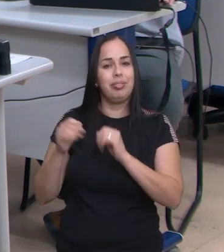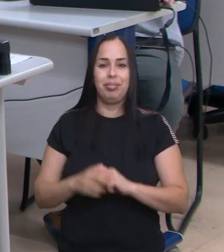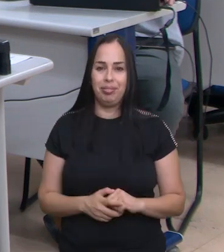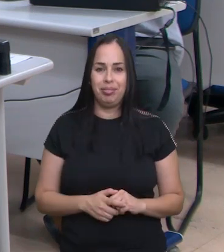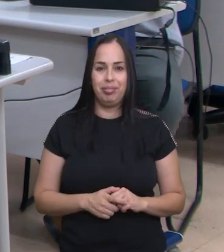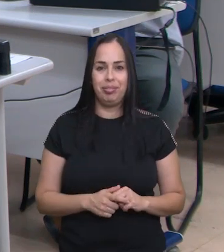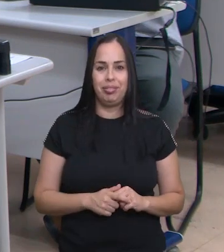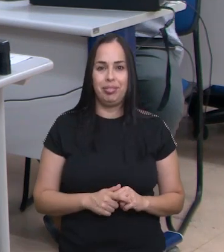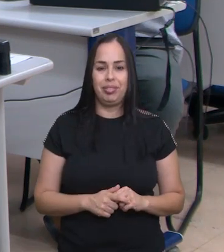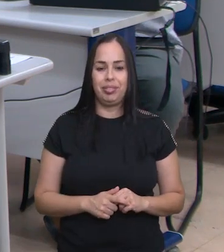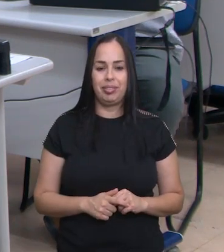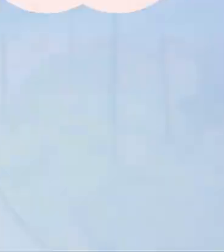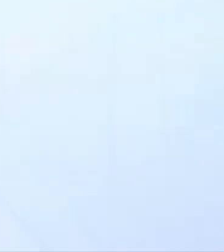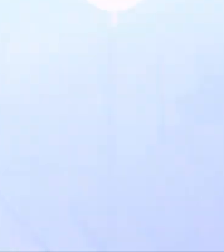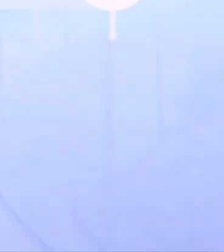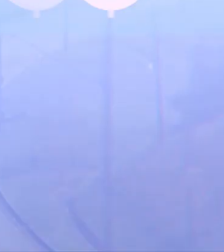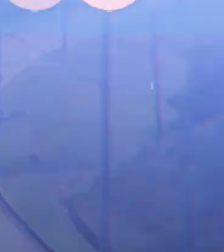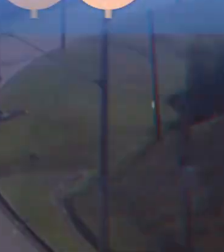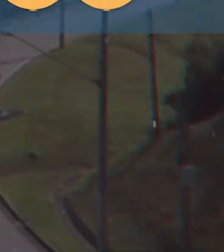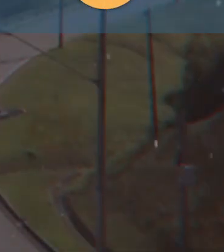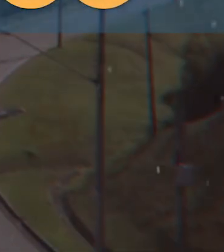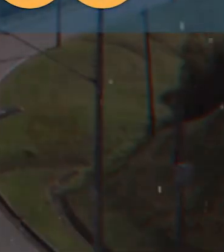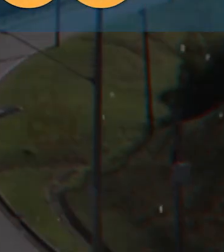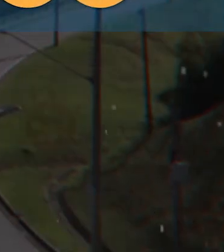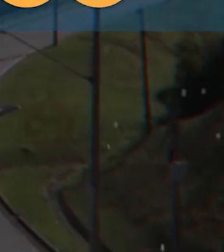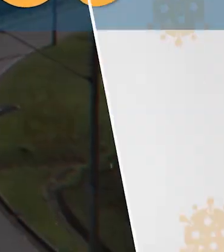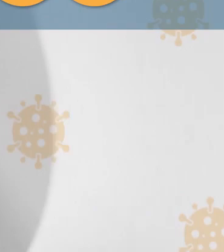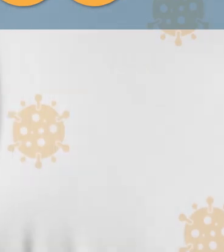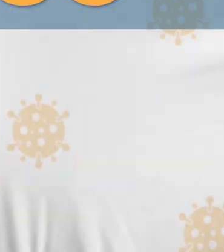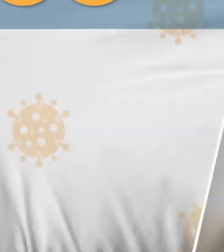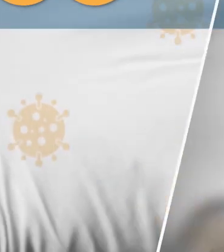nosso boletim epidemiológico.